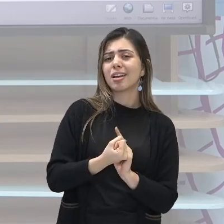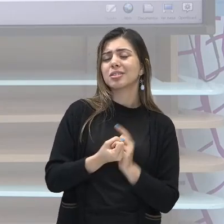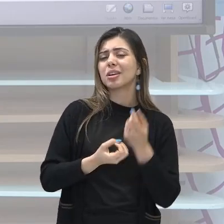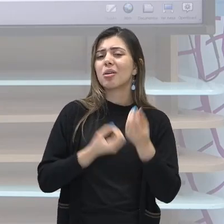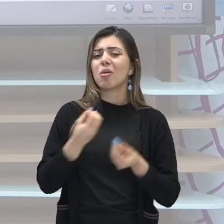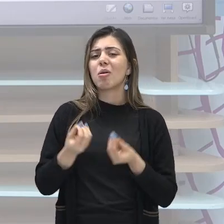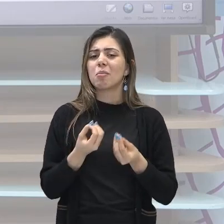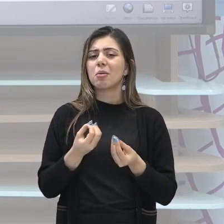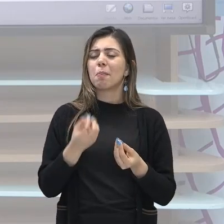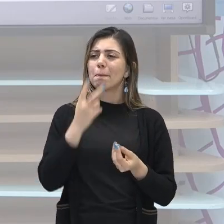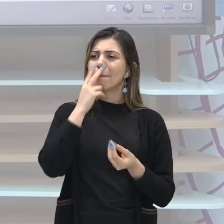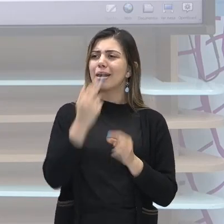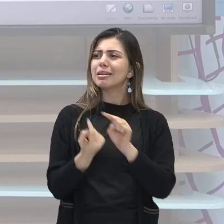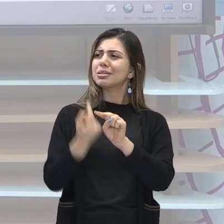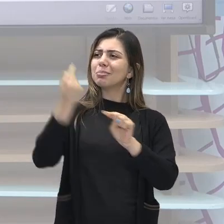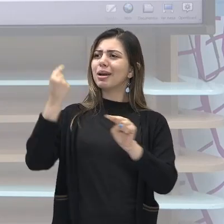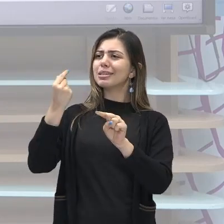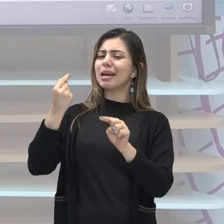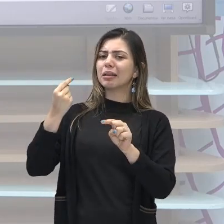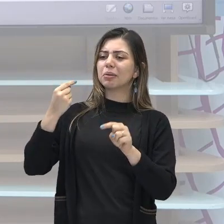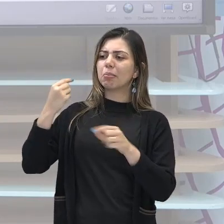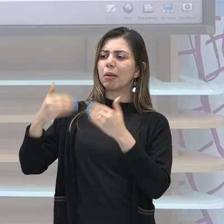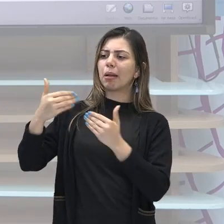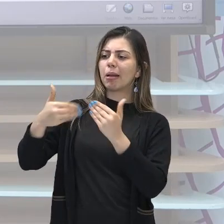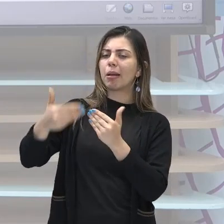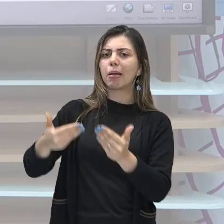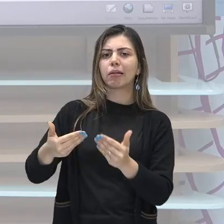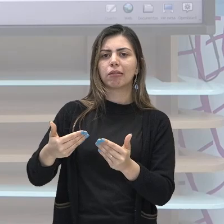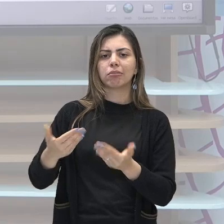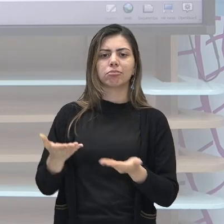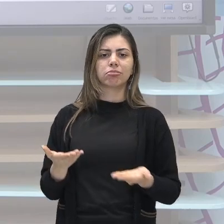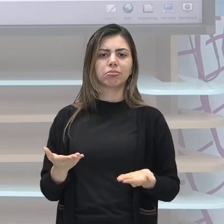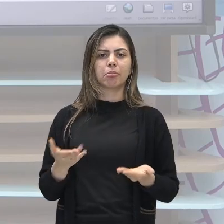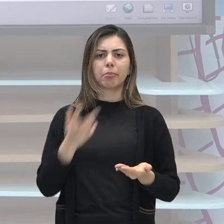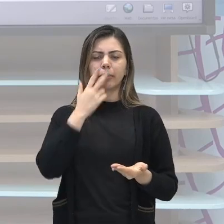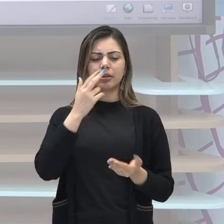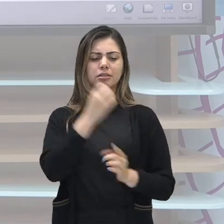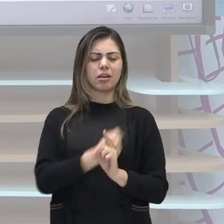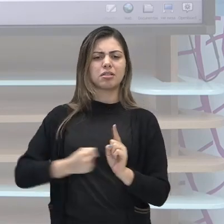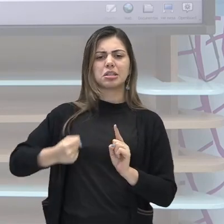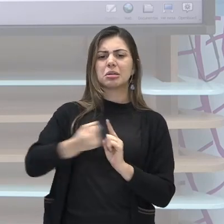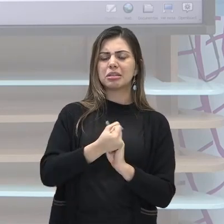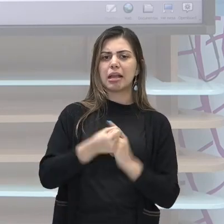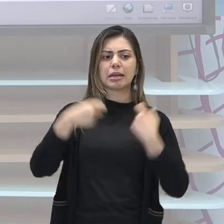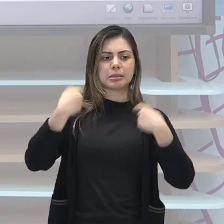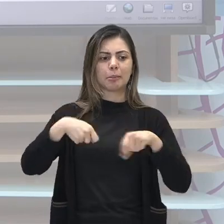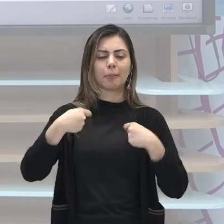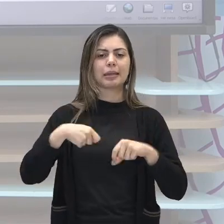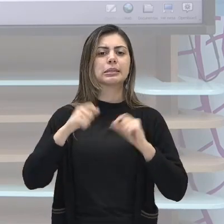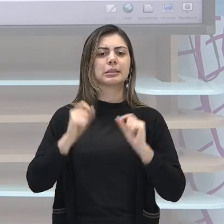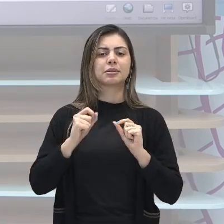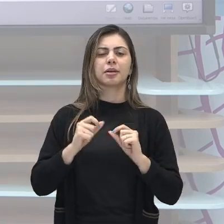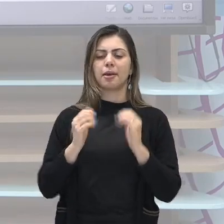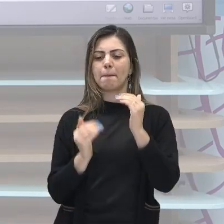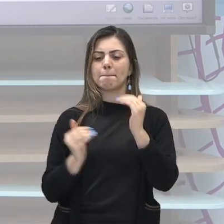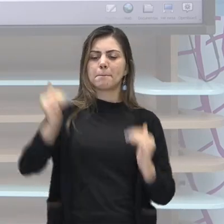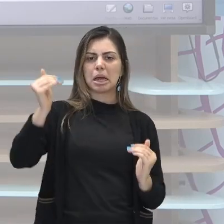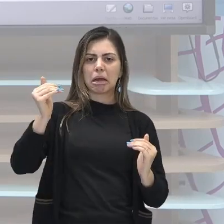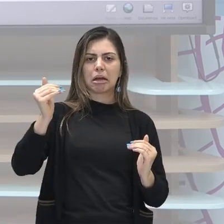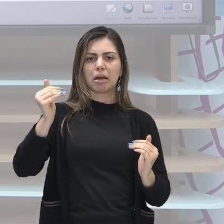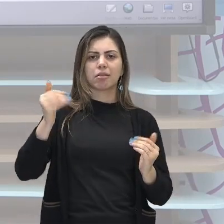vezes, reproduz ainda essa visão de que a nossa sociedade precisa, né, ser